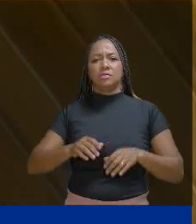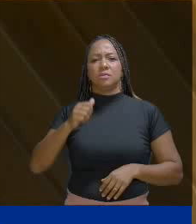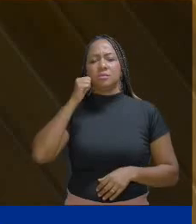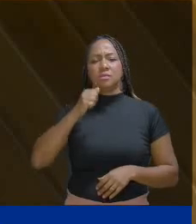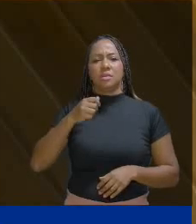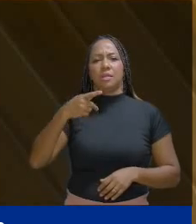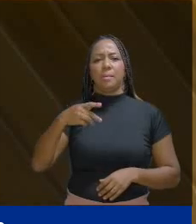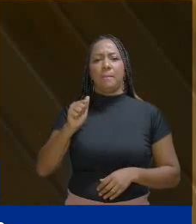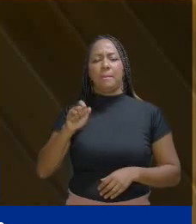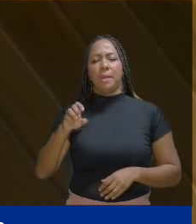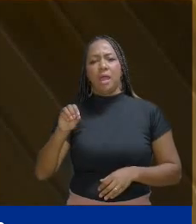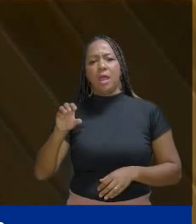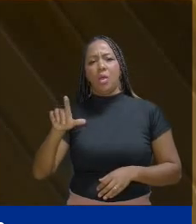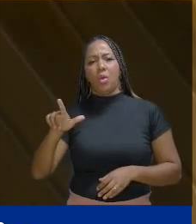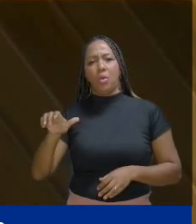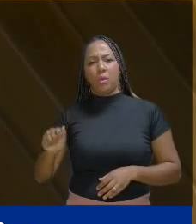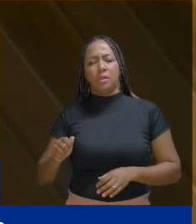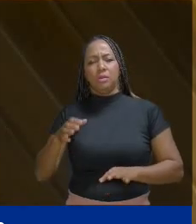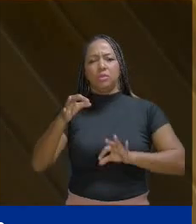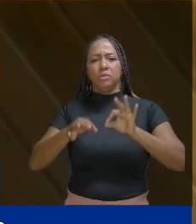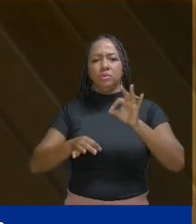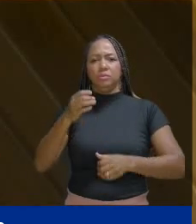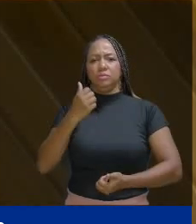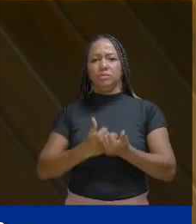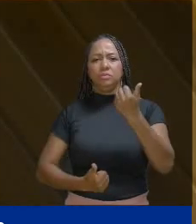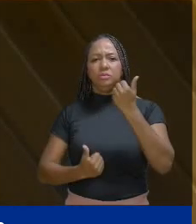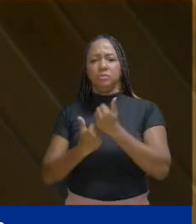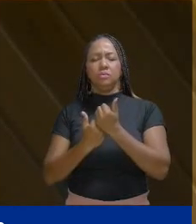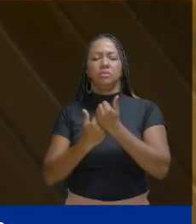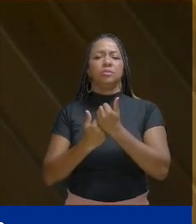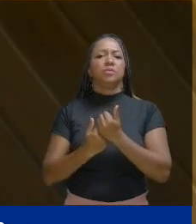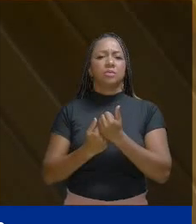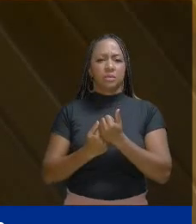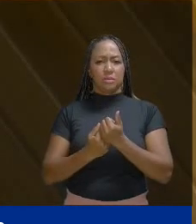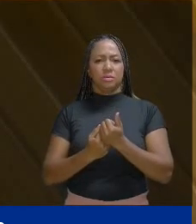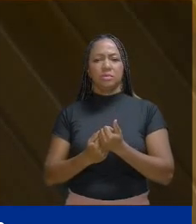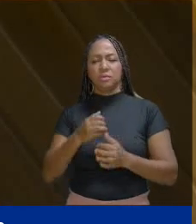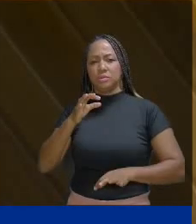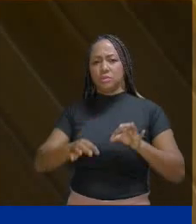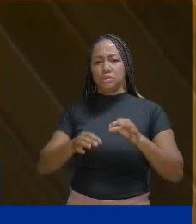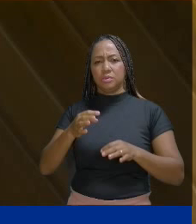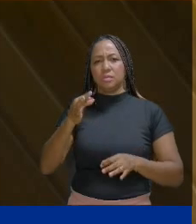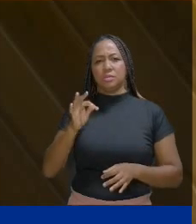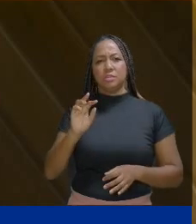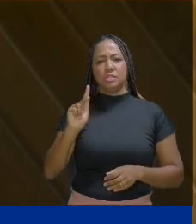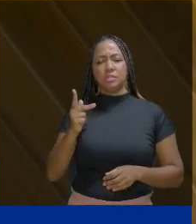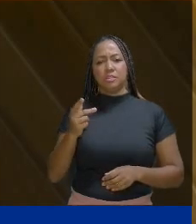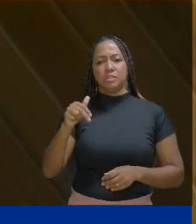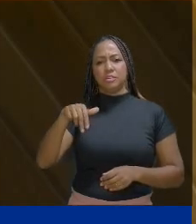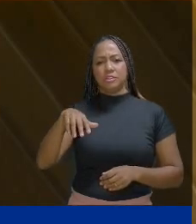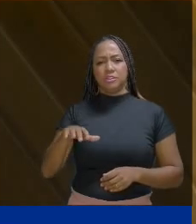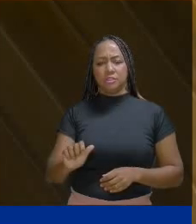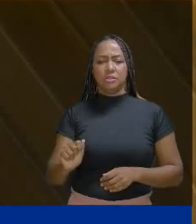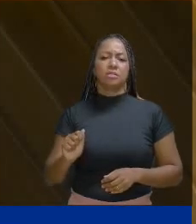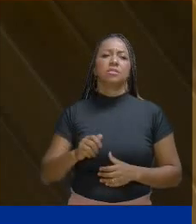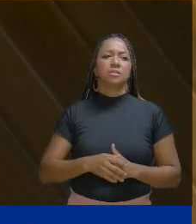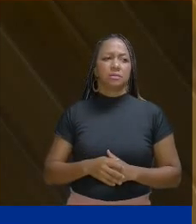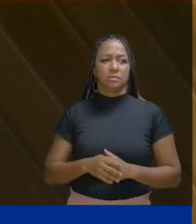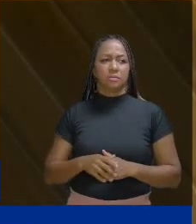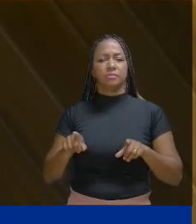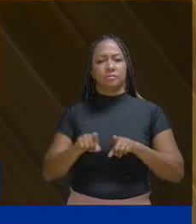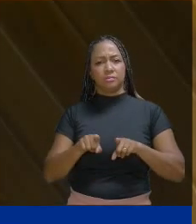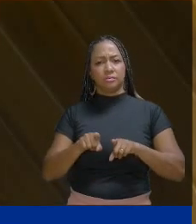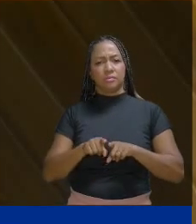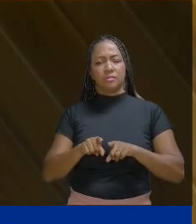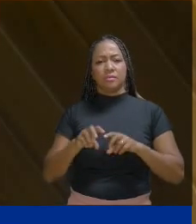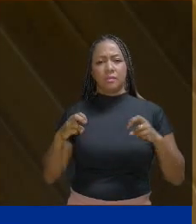e a convocação do juiz membro substituto em substituição à juíza Tina Souza. Abordo a